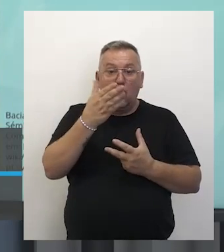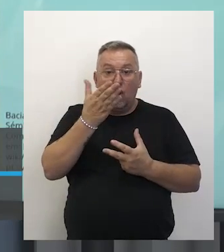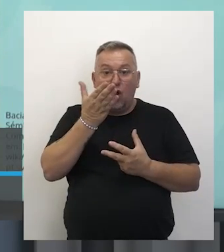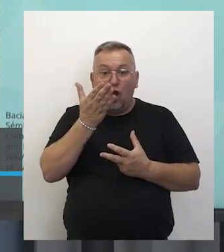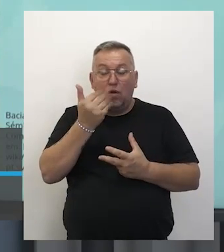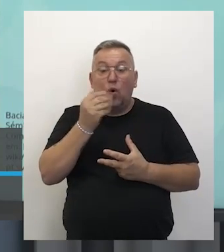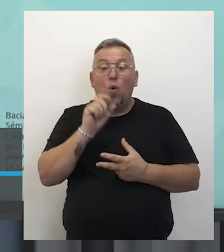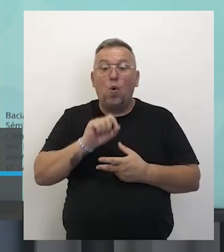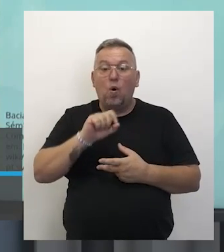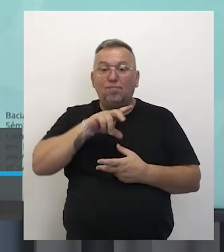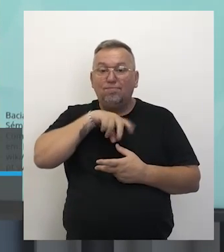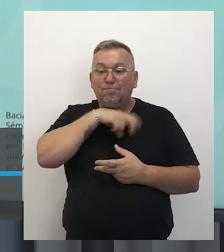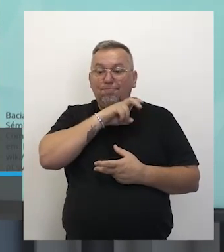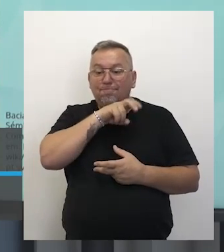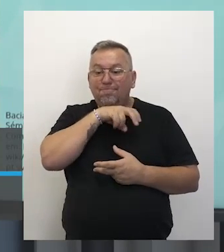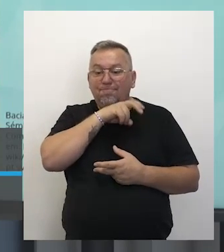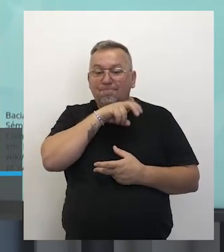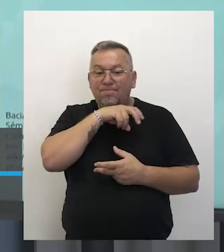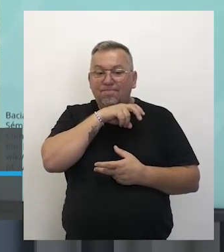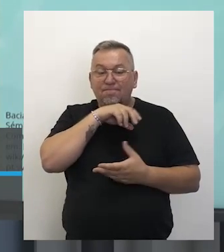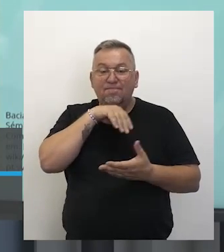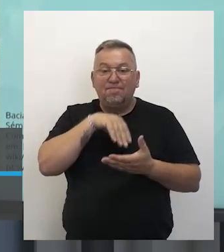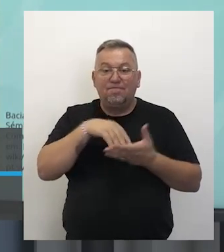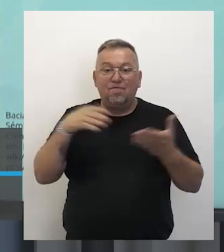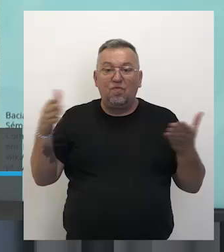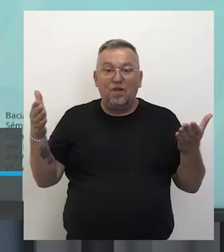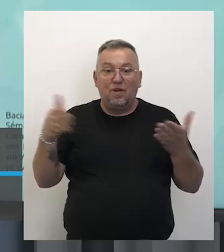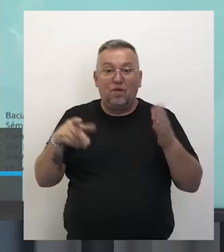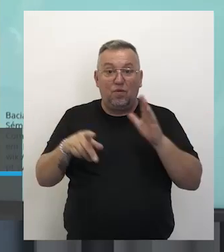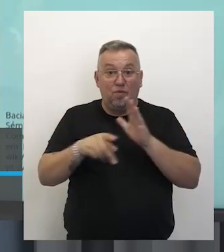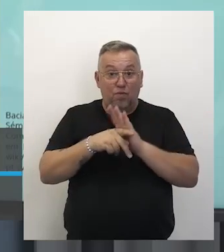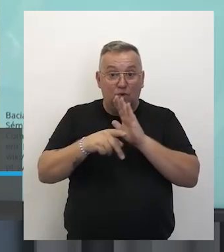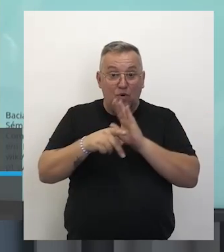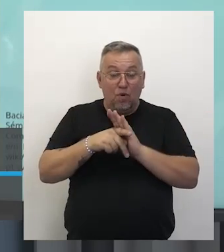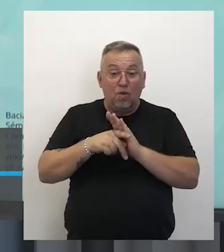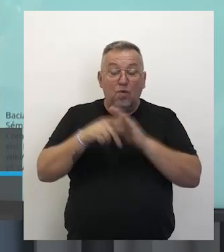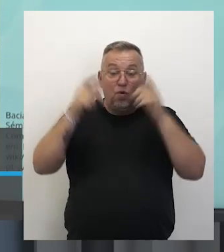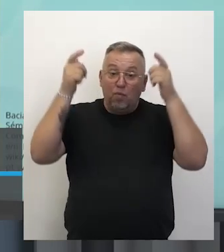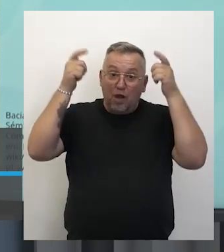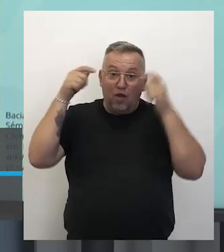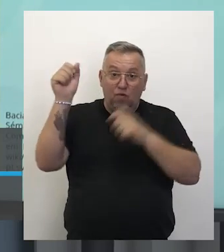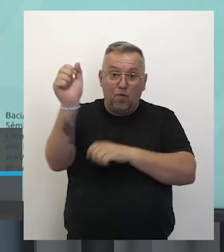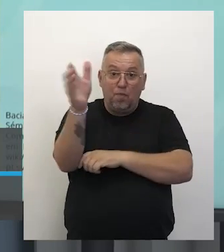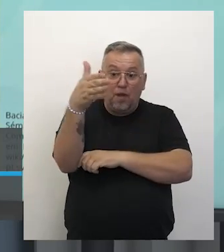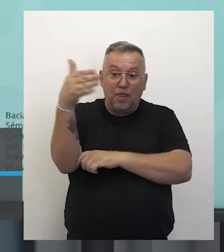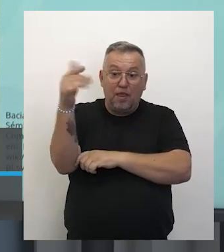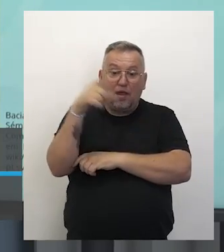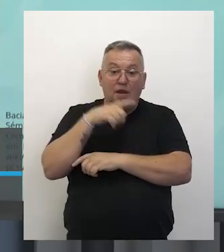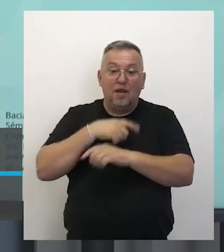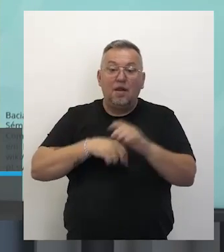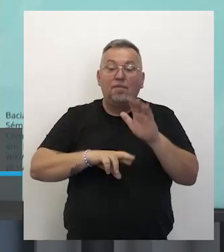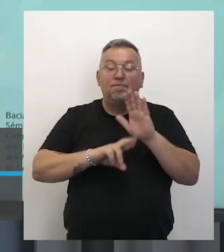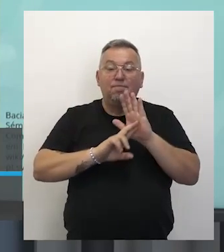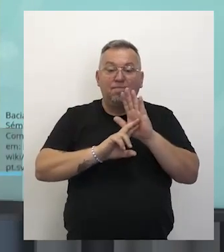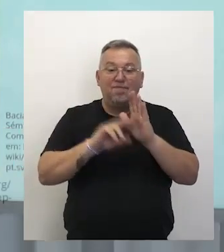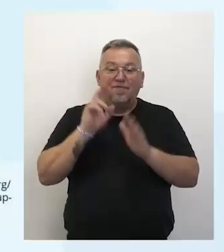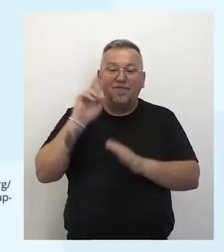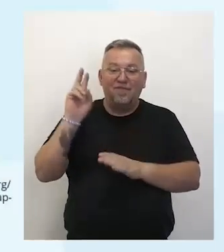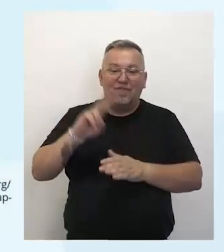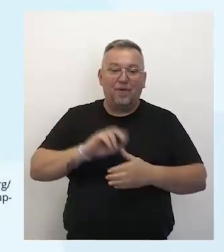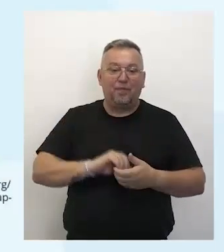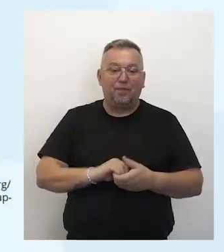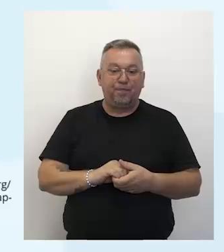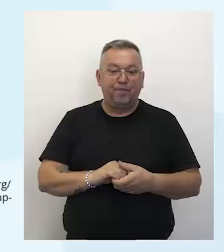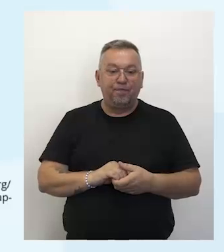serpente. Inclusive, até hoje, a bandeira do México tem essa representação. E eu trouxe um mapa para vocês, dá uma olhadinha na